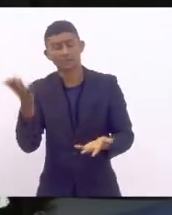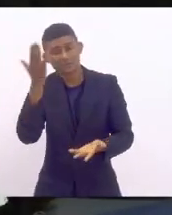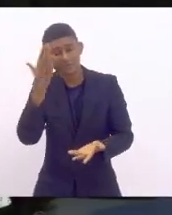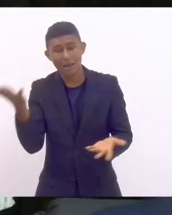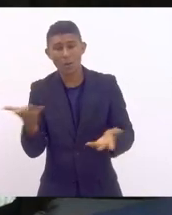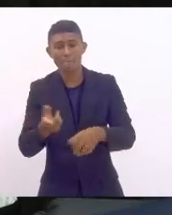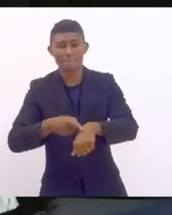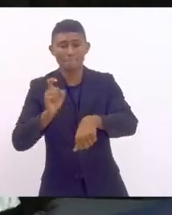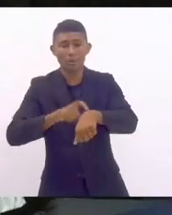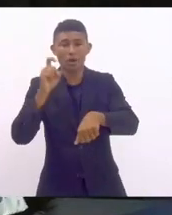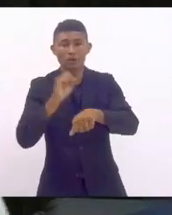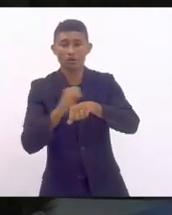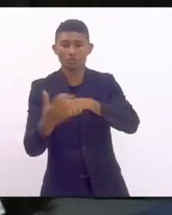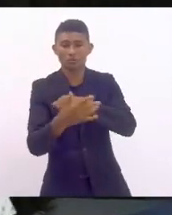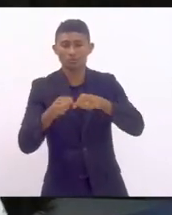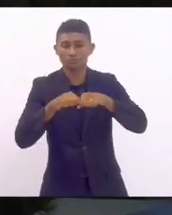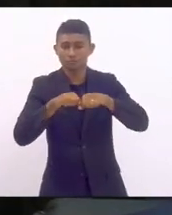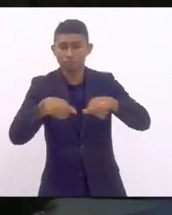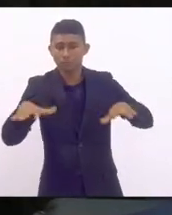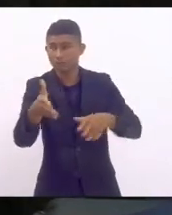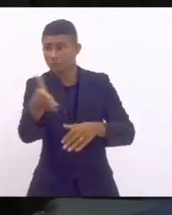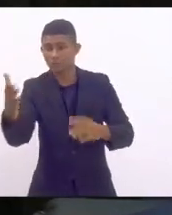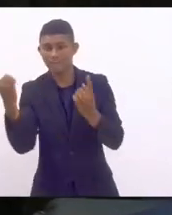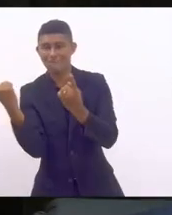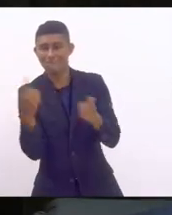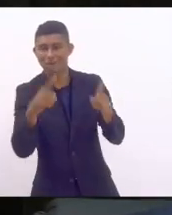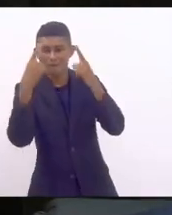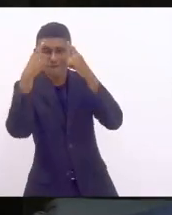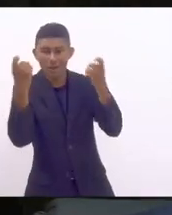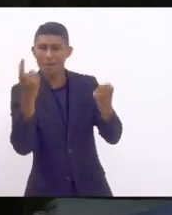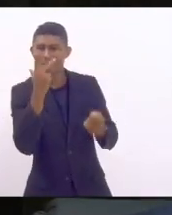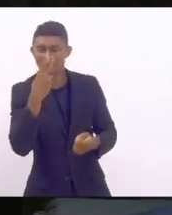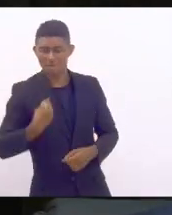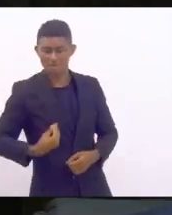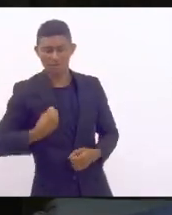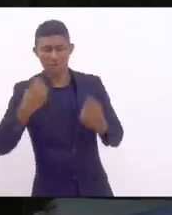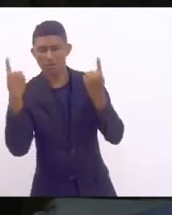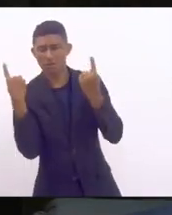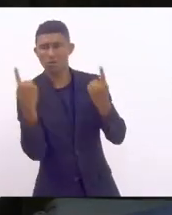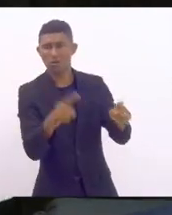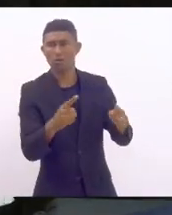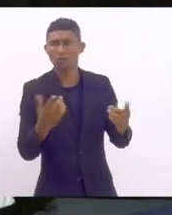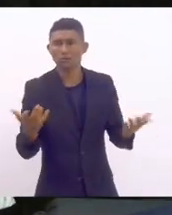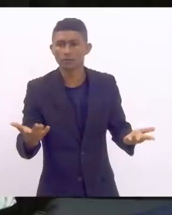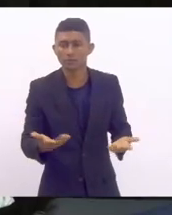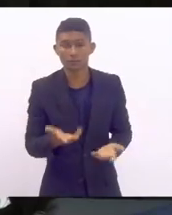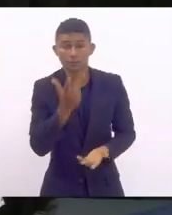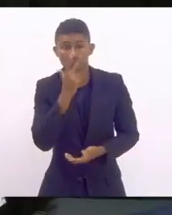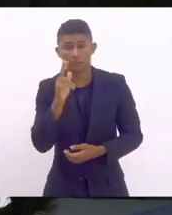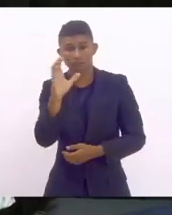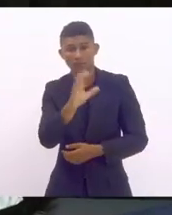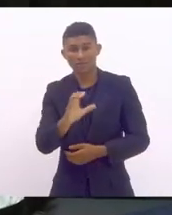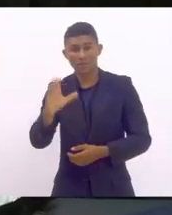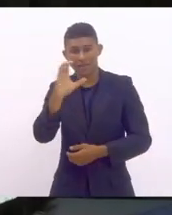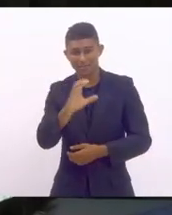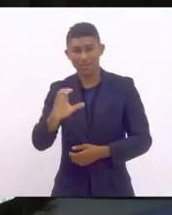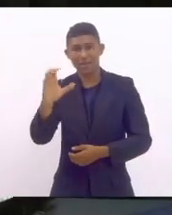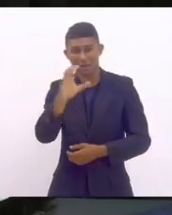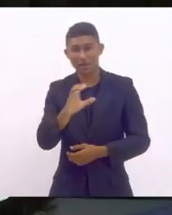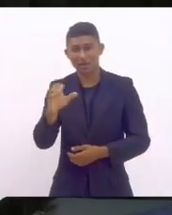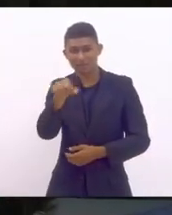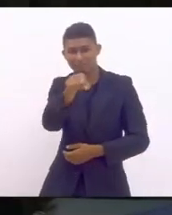de pandemia essa violência contra a vida estimuladora da morte o desprezo pela ciência que nós vamos lá